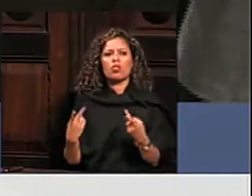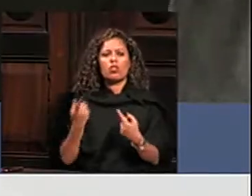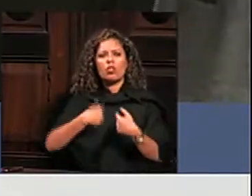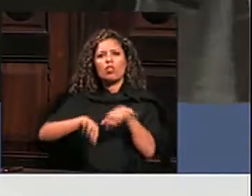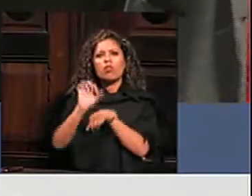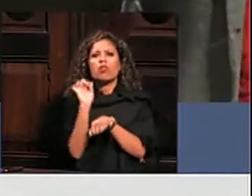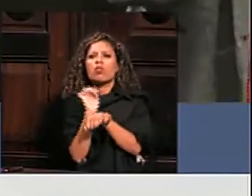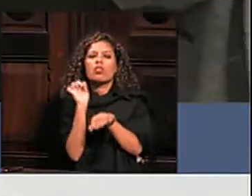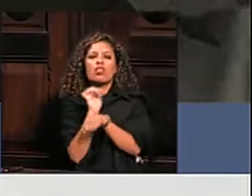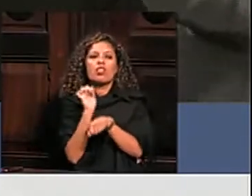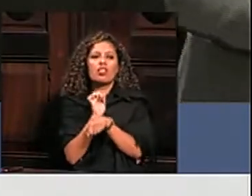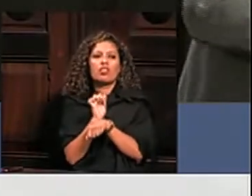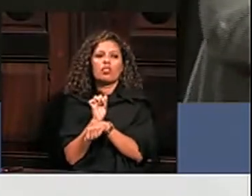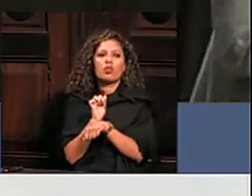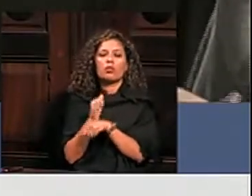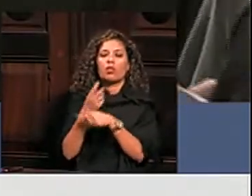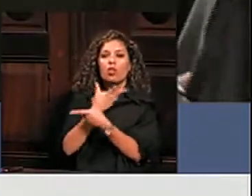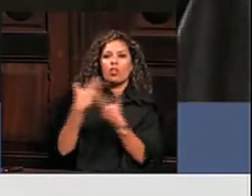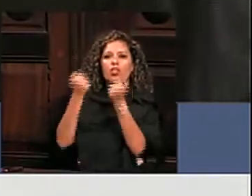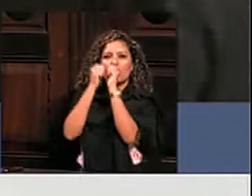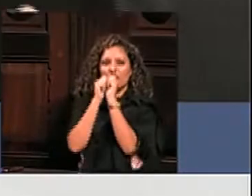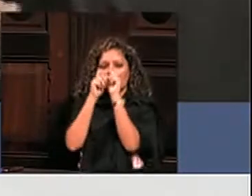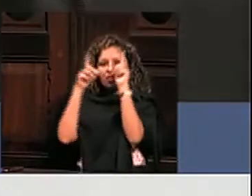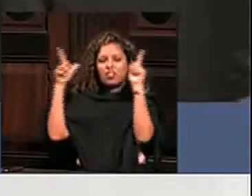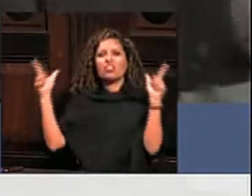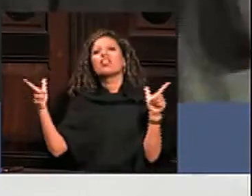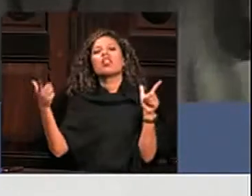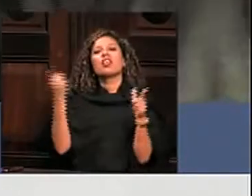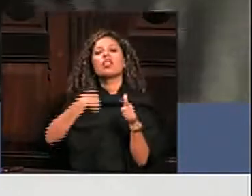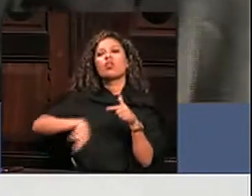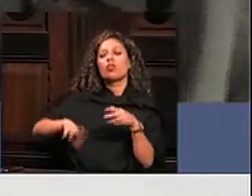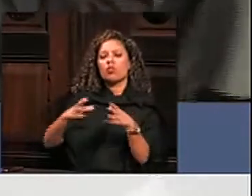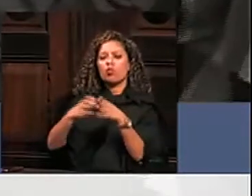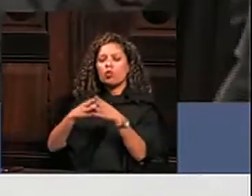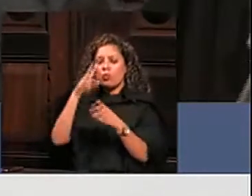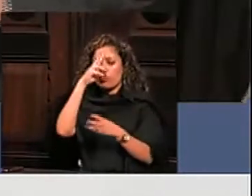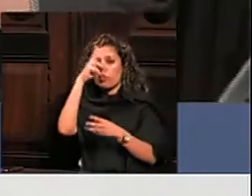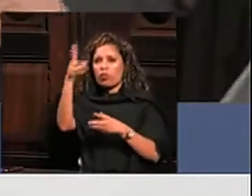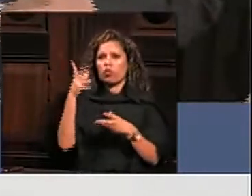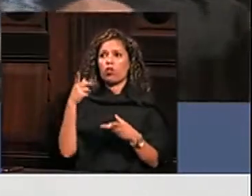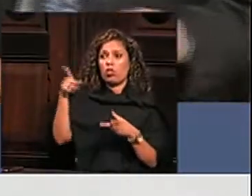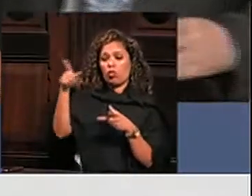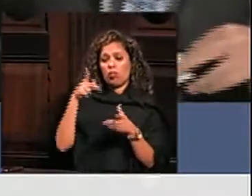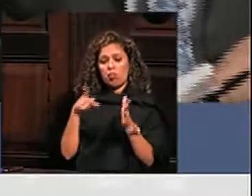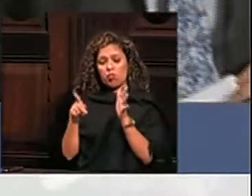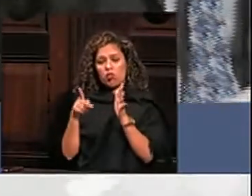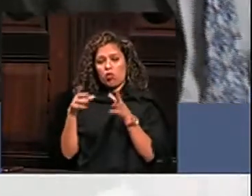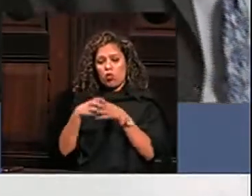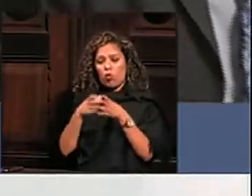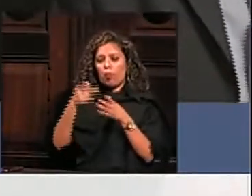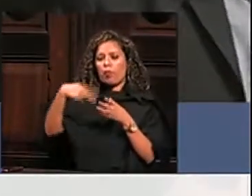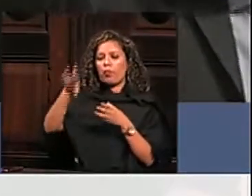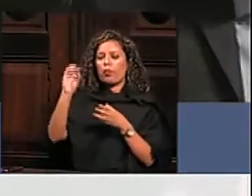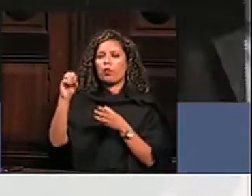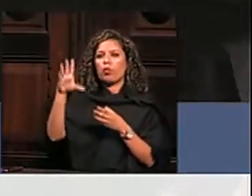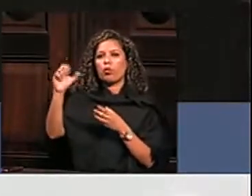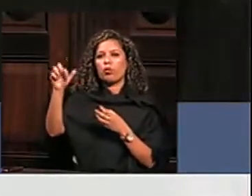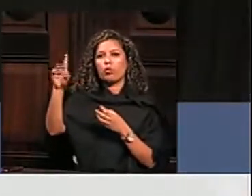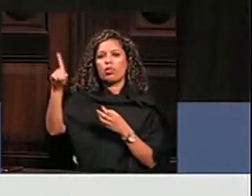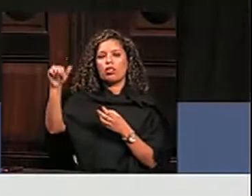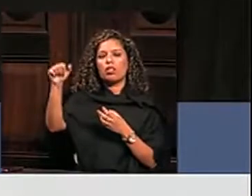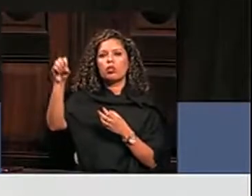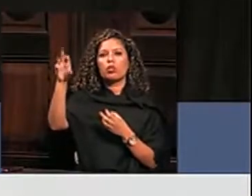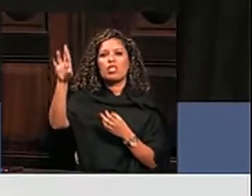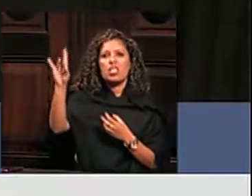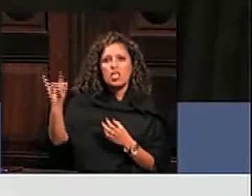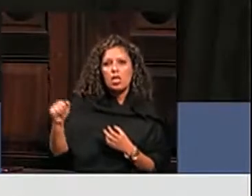que com mais transparência, com um órgão de controle mais forte, com mais autonomia, a gente consiga avançar para ter